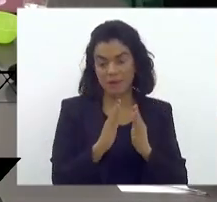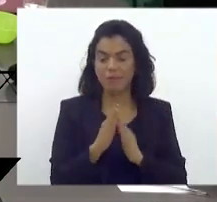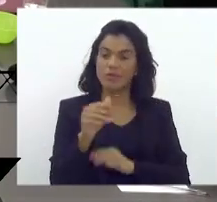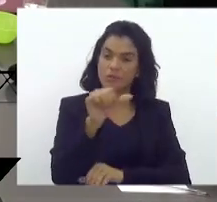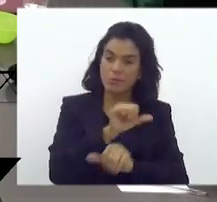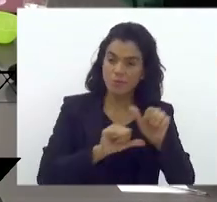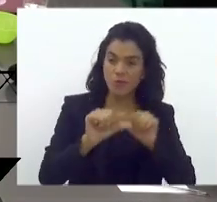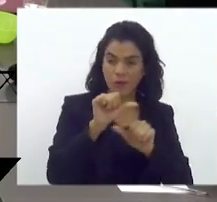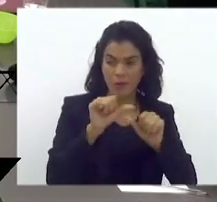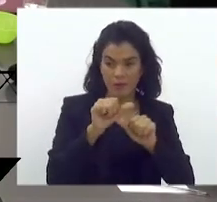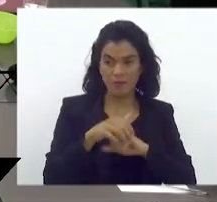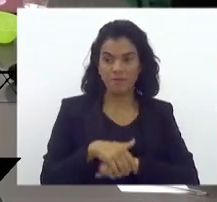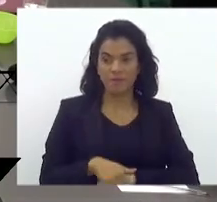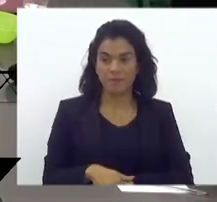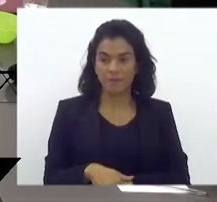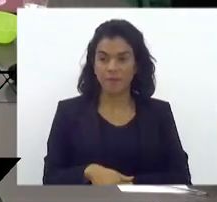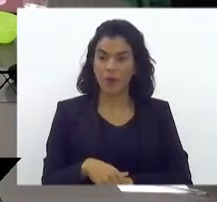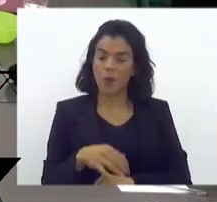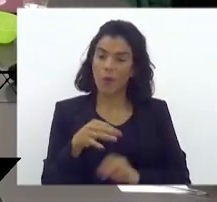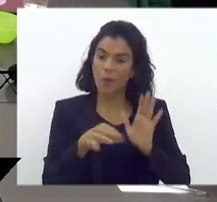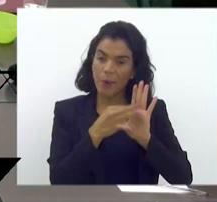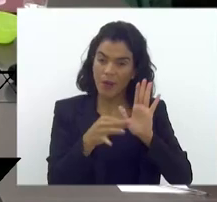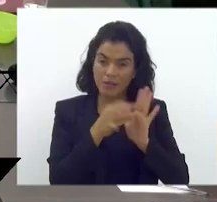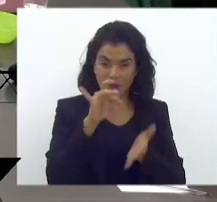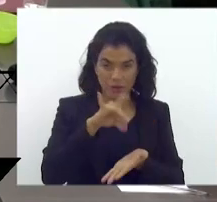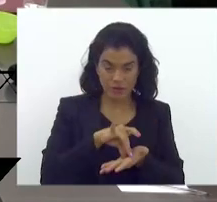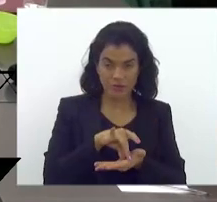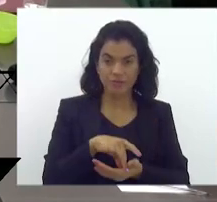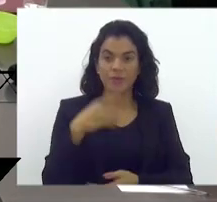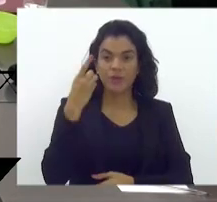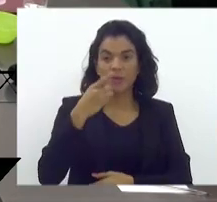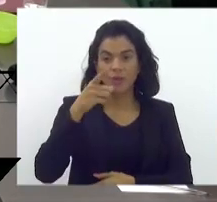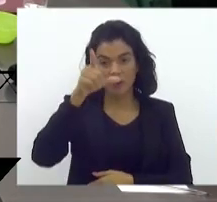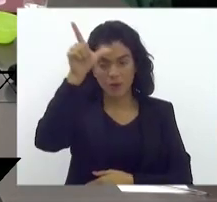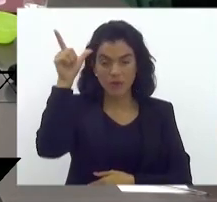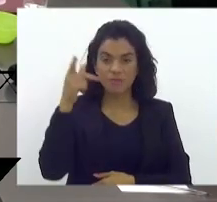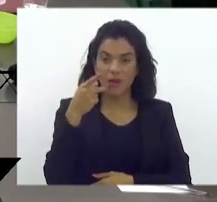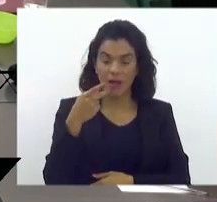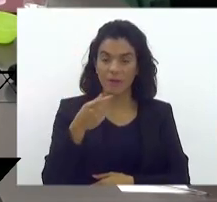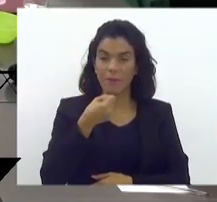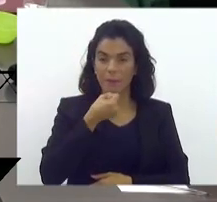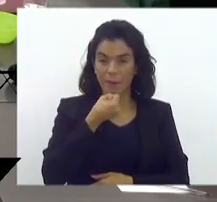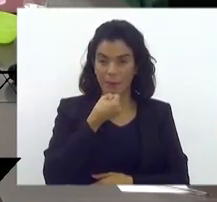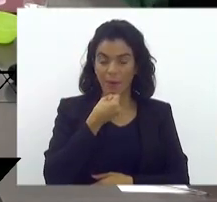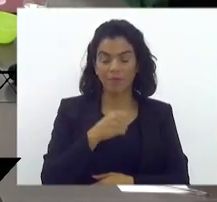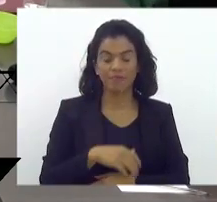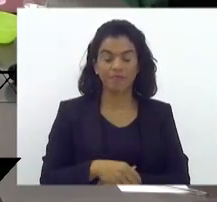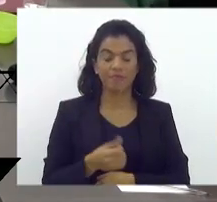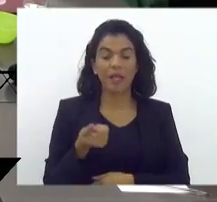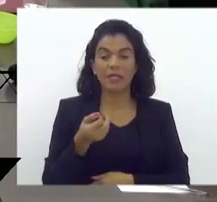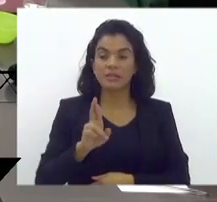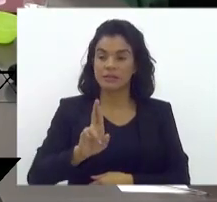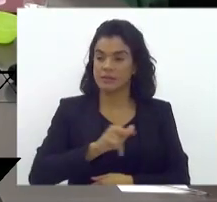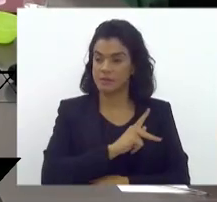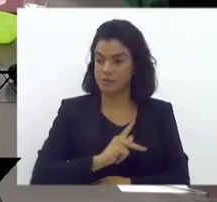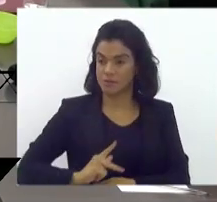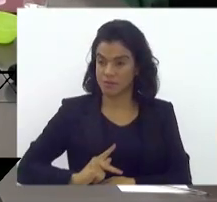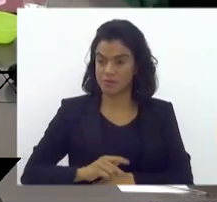refazer o parecer original. Deputado Luiz Paulo, passar a palavra para Vossa Excelência. Senhor presidente,